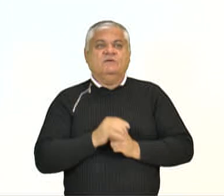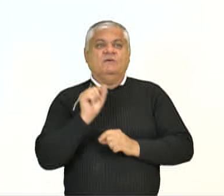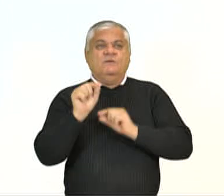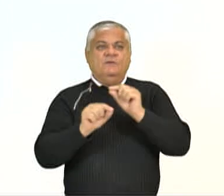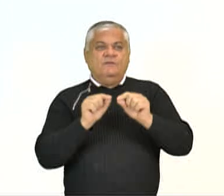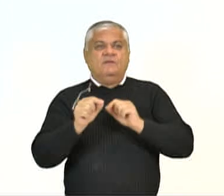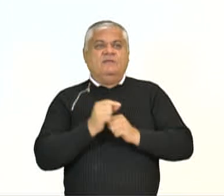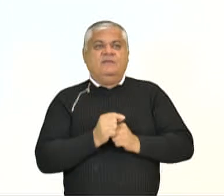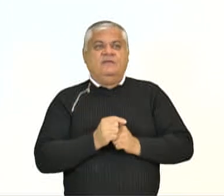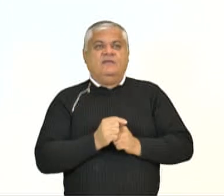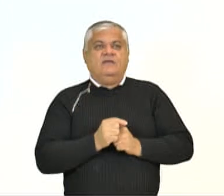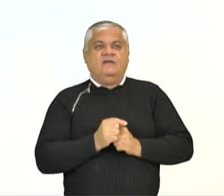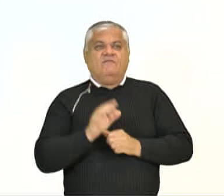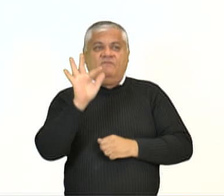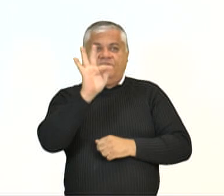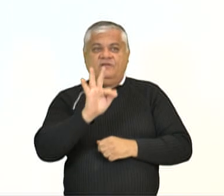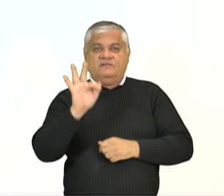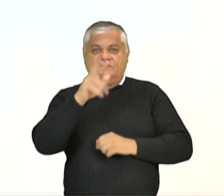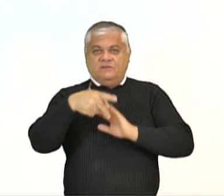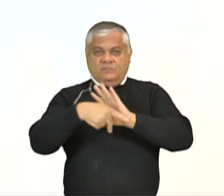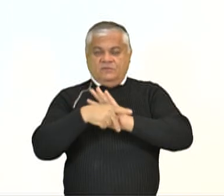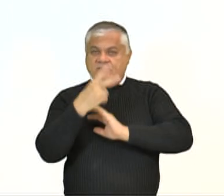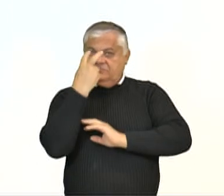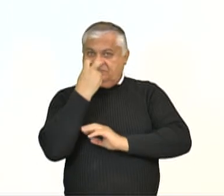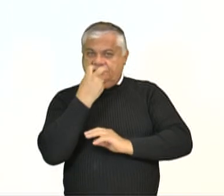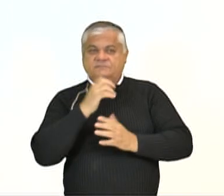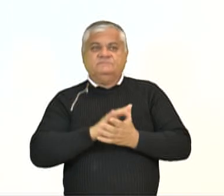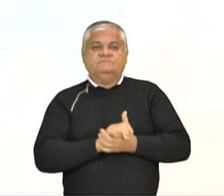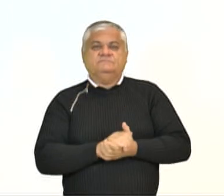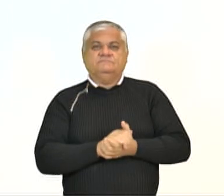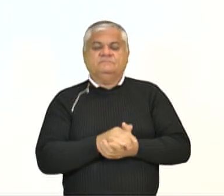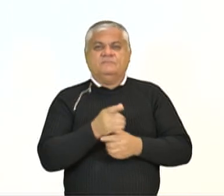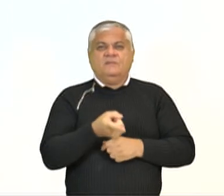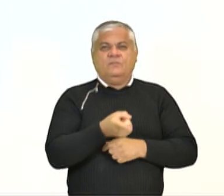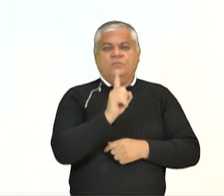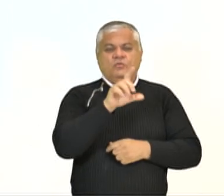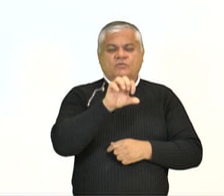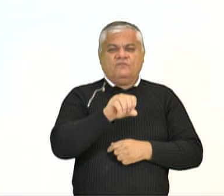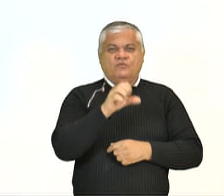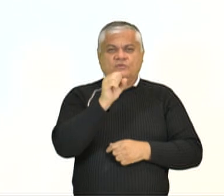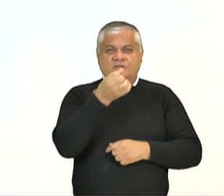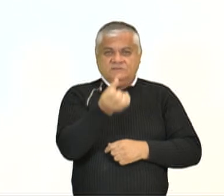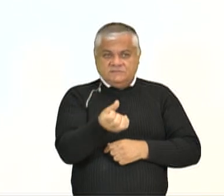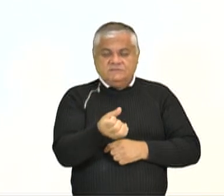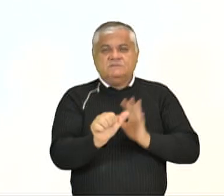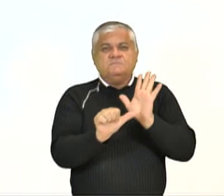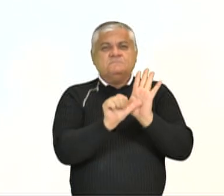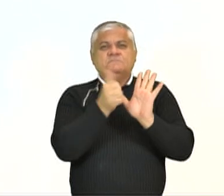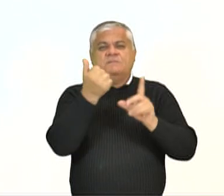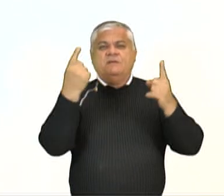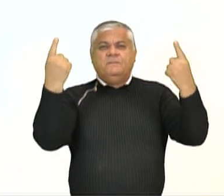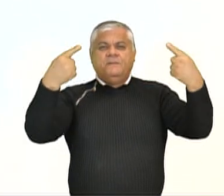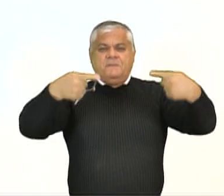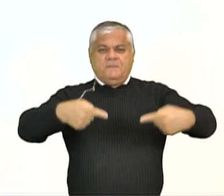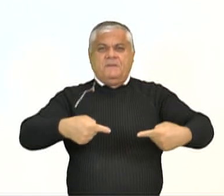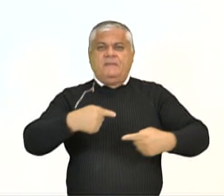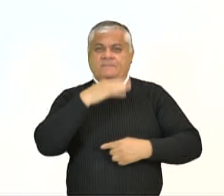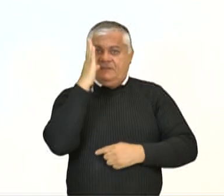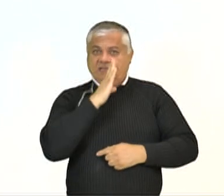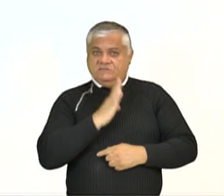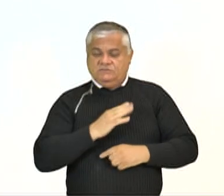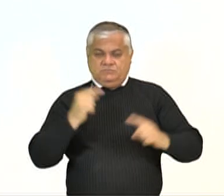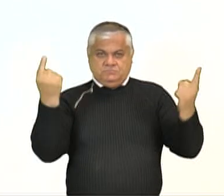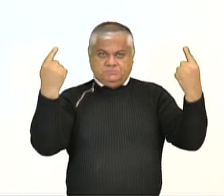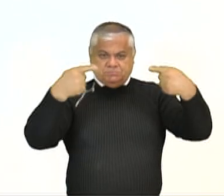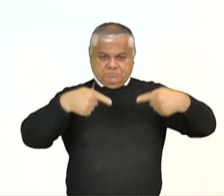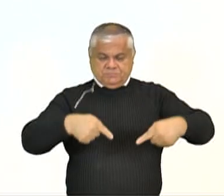Cegos, tá? Em 1986, teve o primeiro campeonato brasileiro, olha só, no